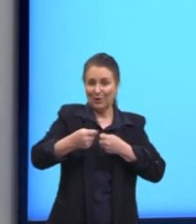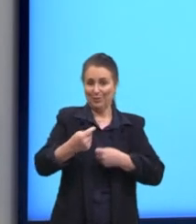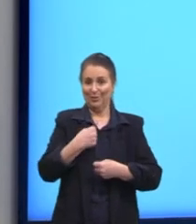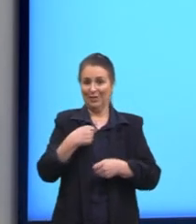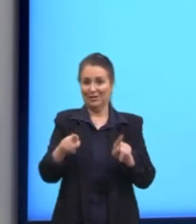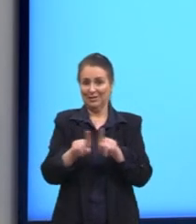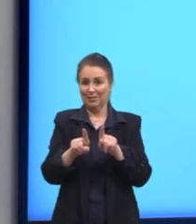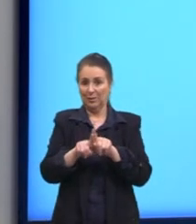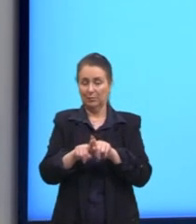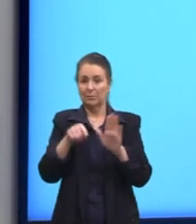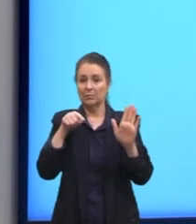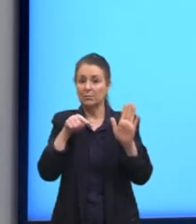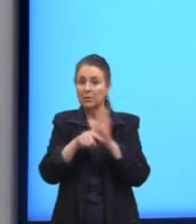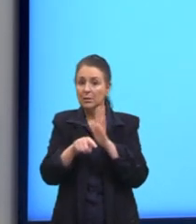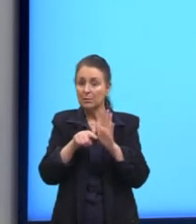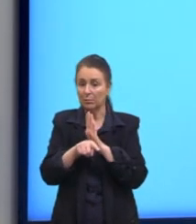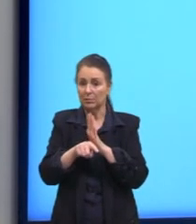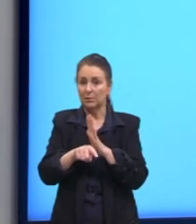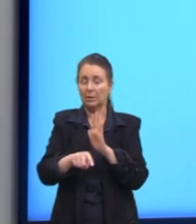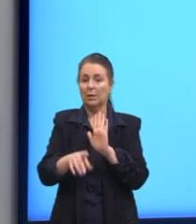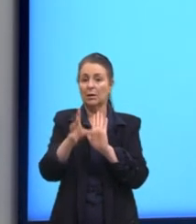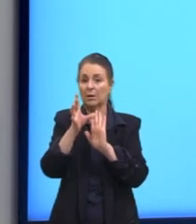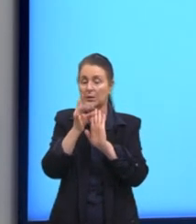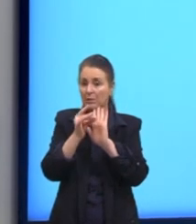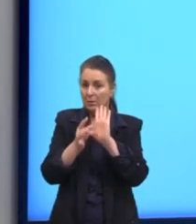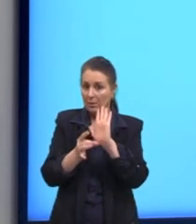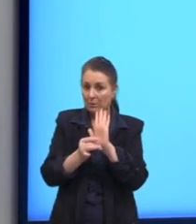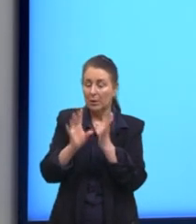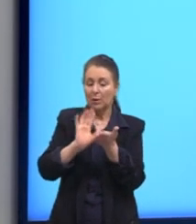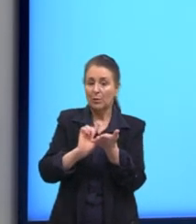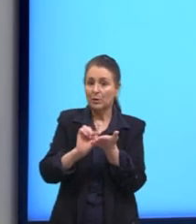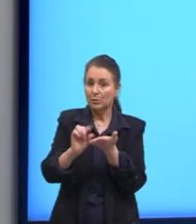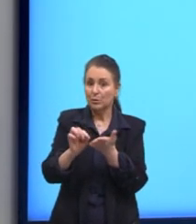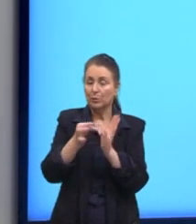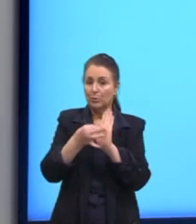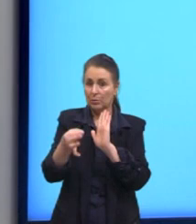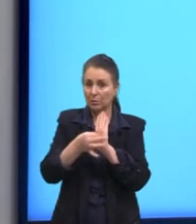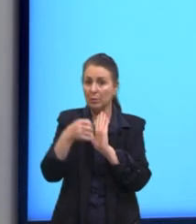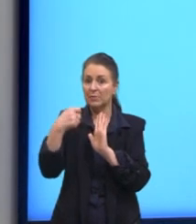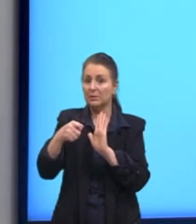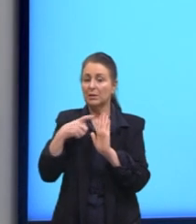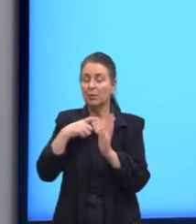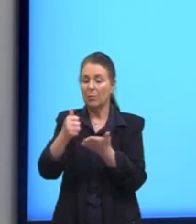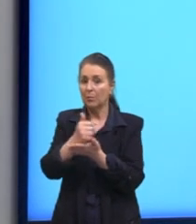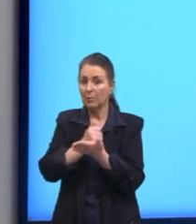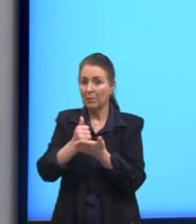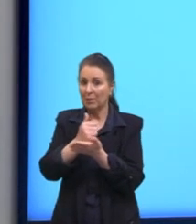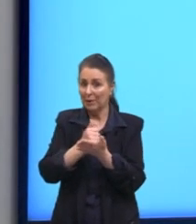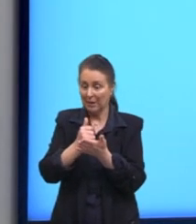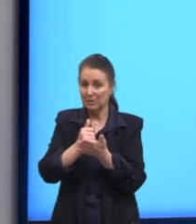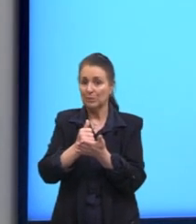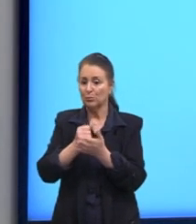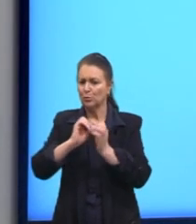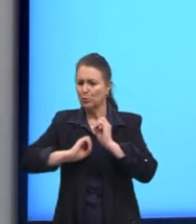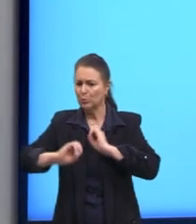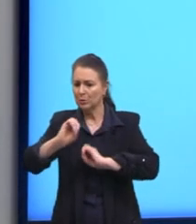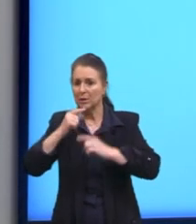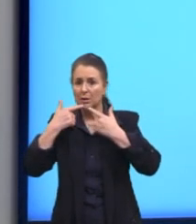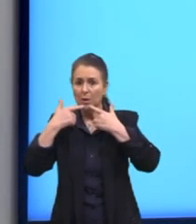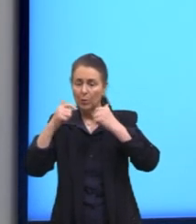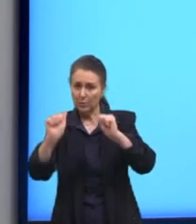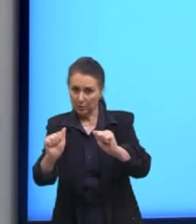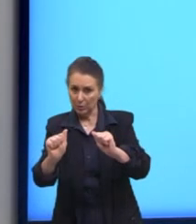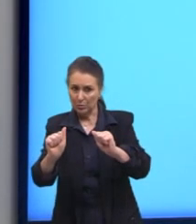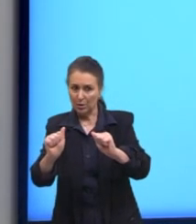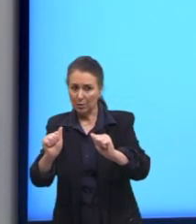A questão nos pede, ao escrever um artigo de opinião, o produtor precisa criar uma base de orientação linguística que permita